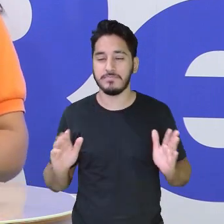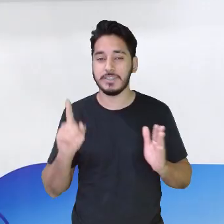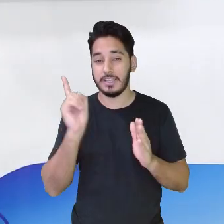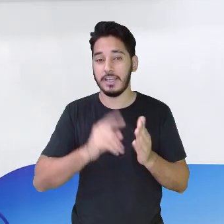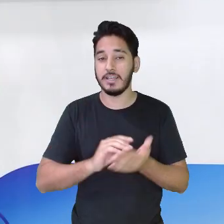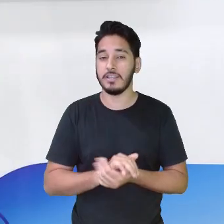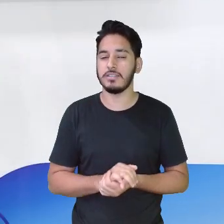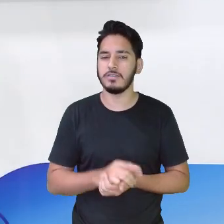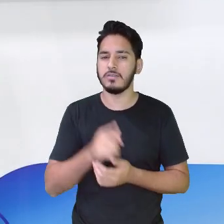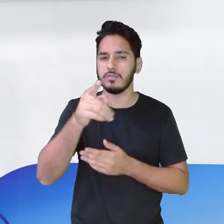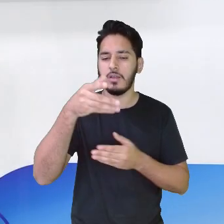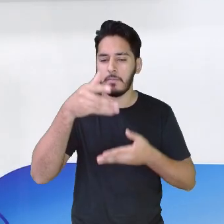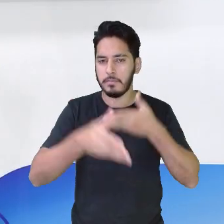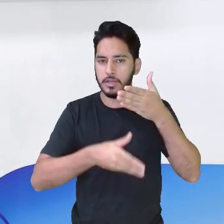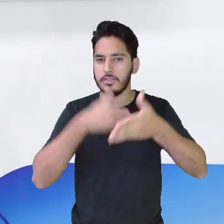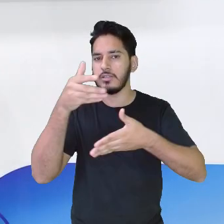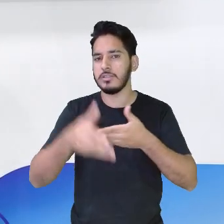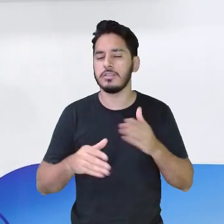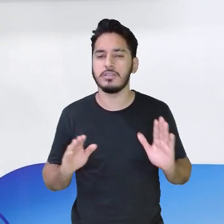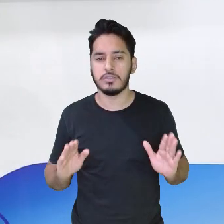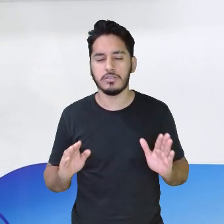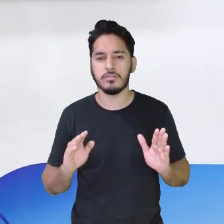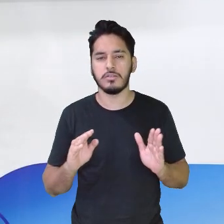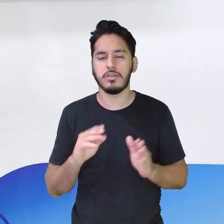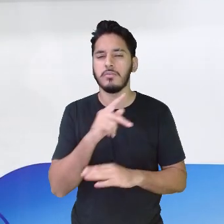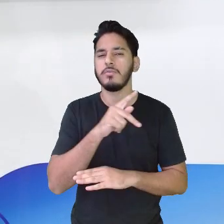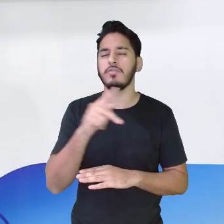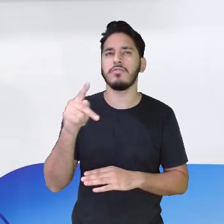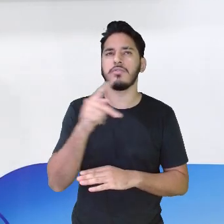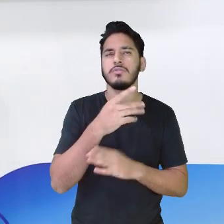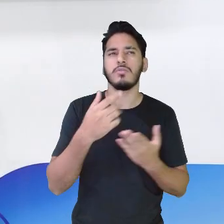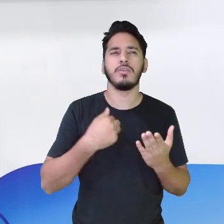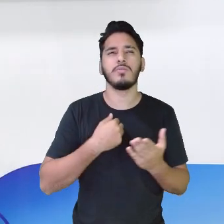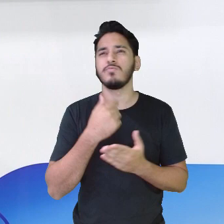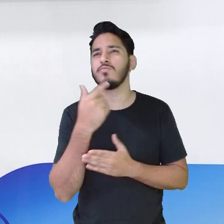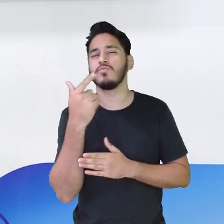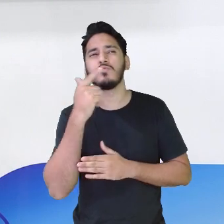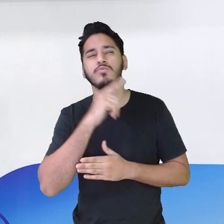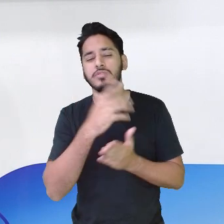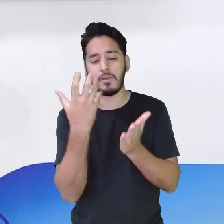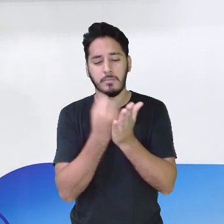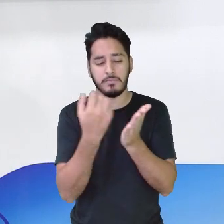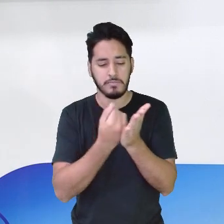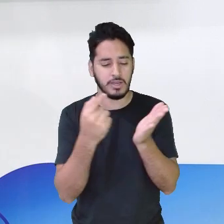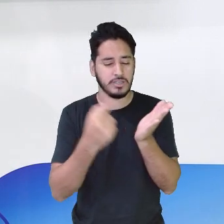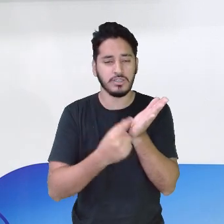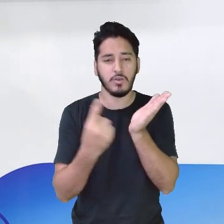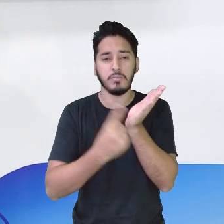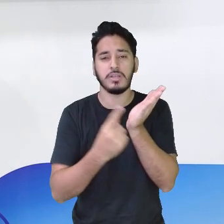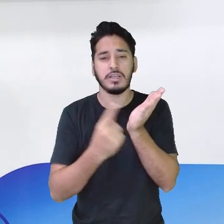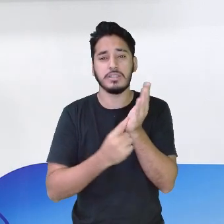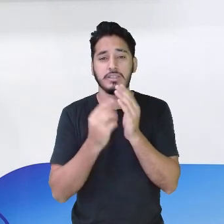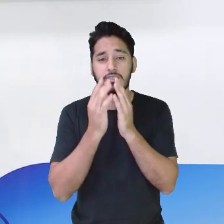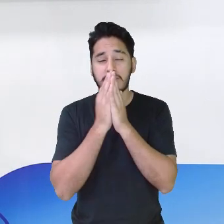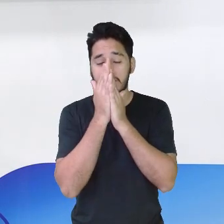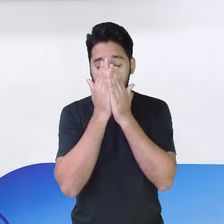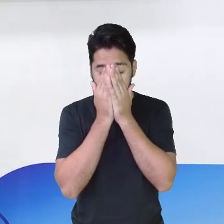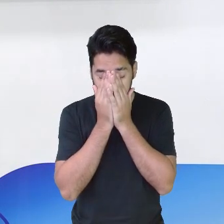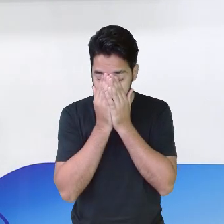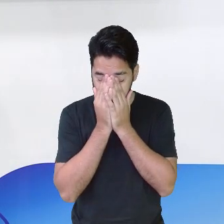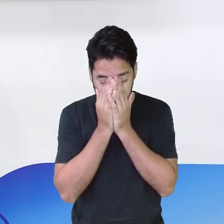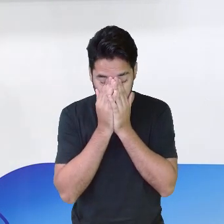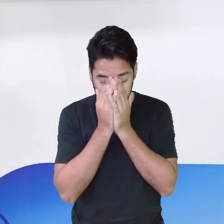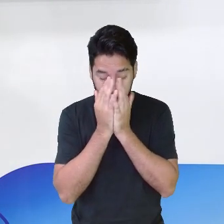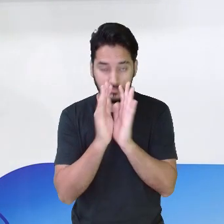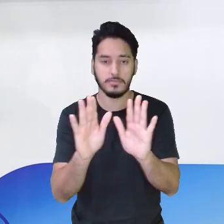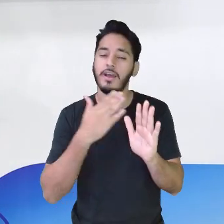aí. Participem. Professora, eu não consegui baixar o aplicativo ou então estou na aula.